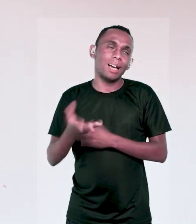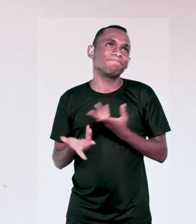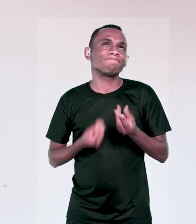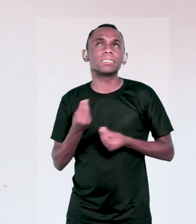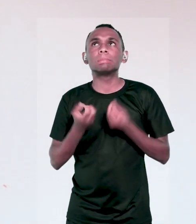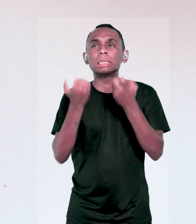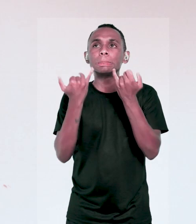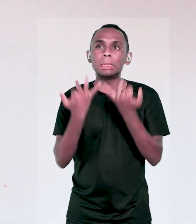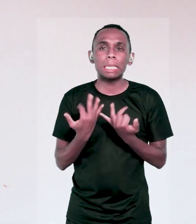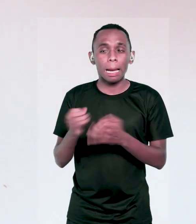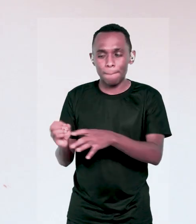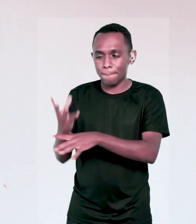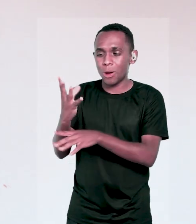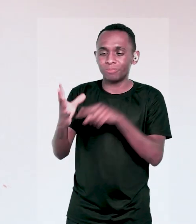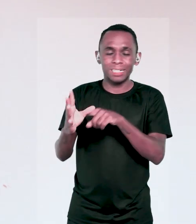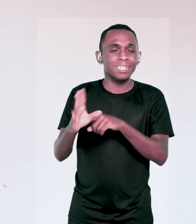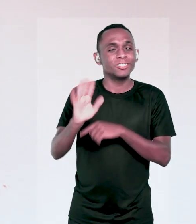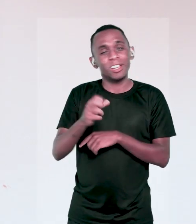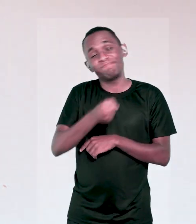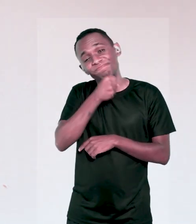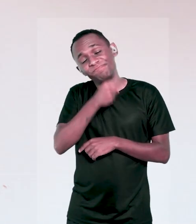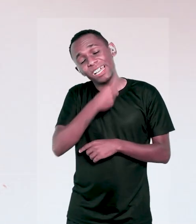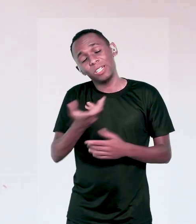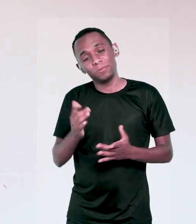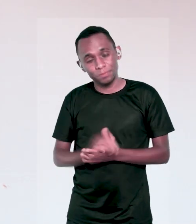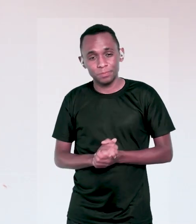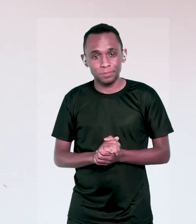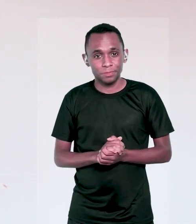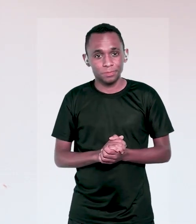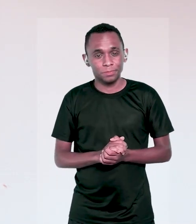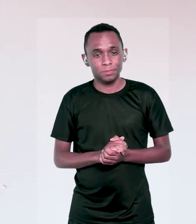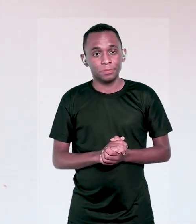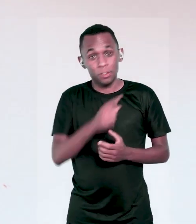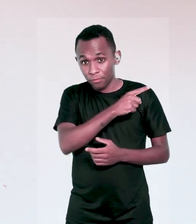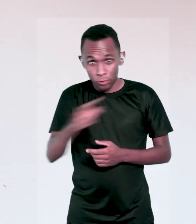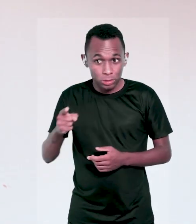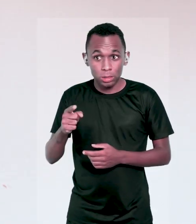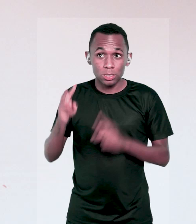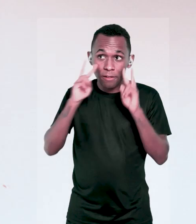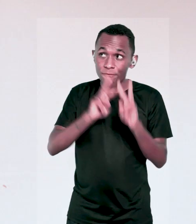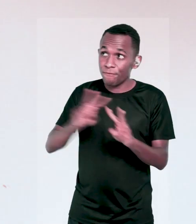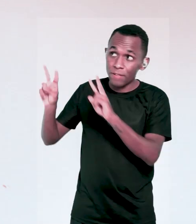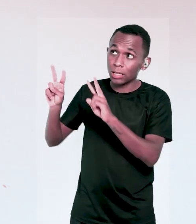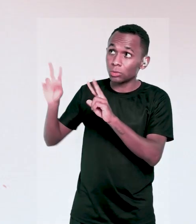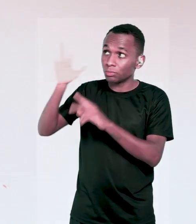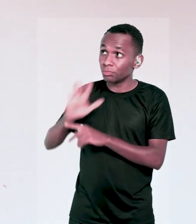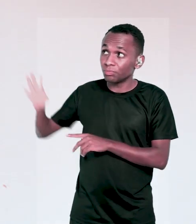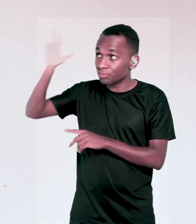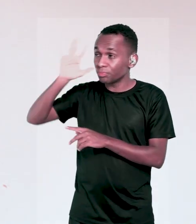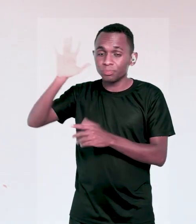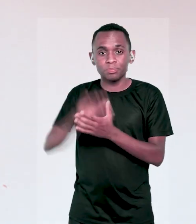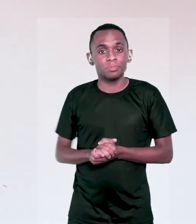para participar deste ciclo de palestras e dizer o quanto estou